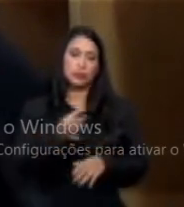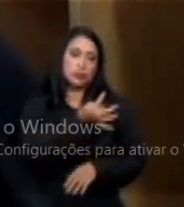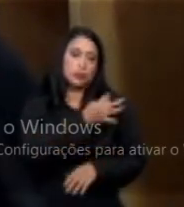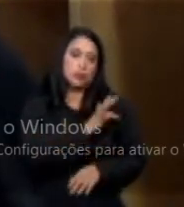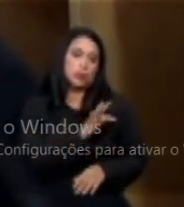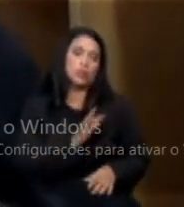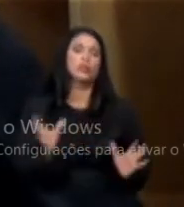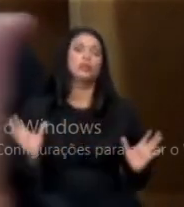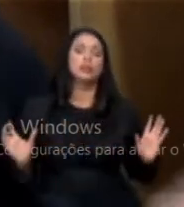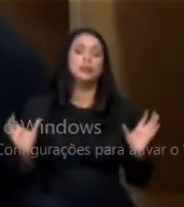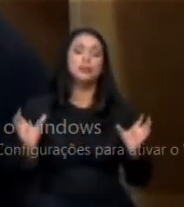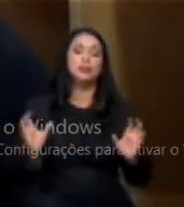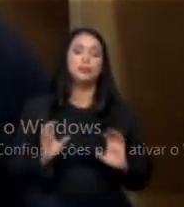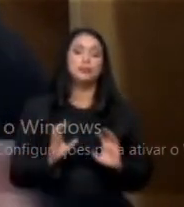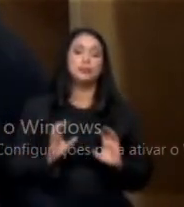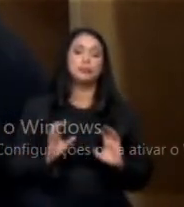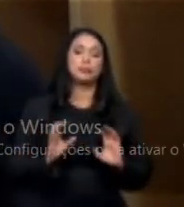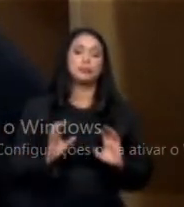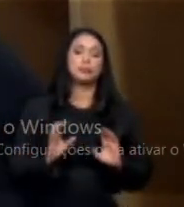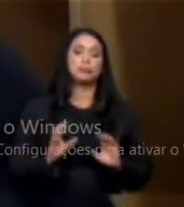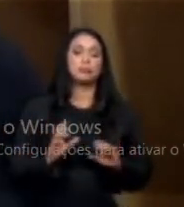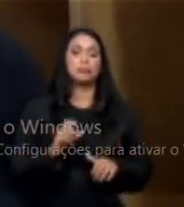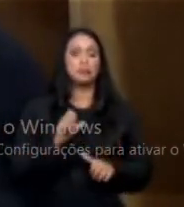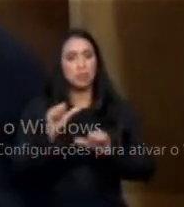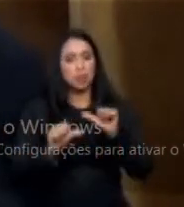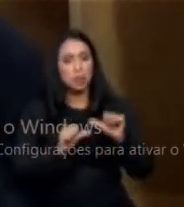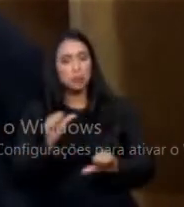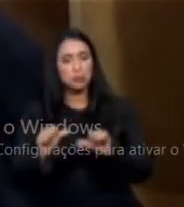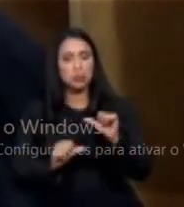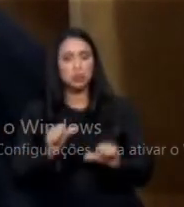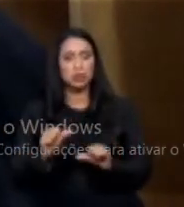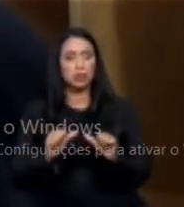técnico para que a Corte crie disposições transitórias